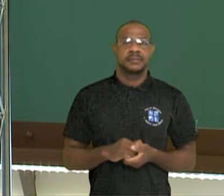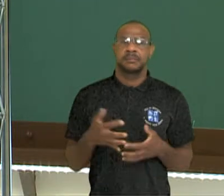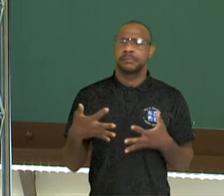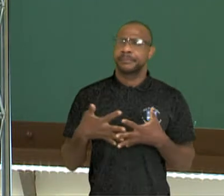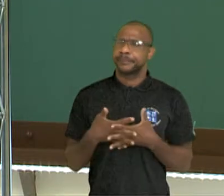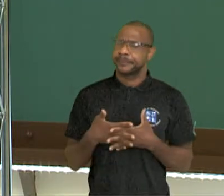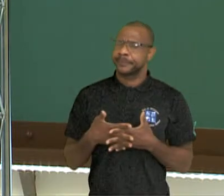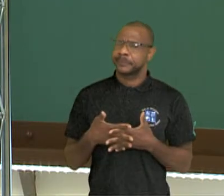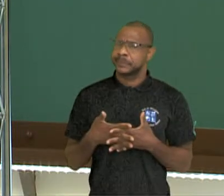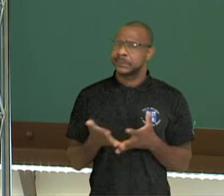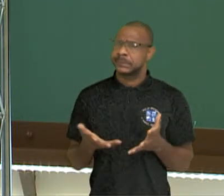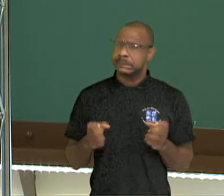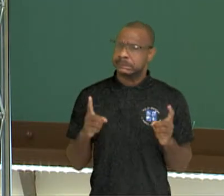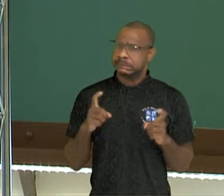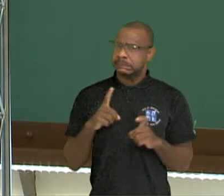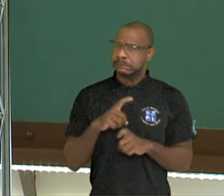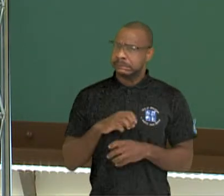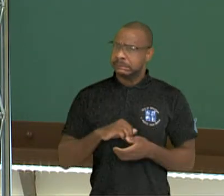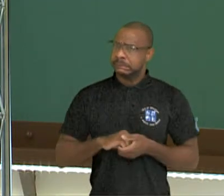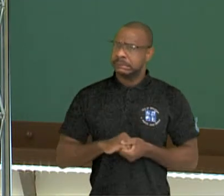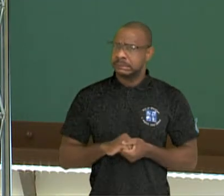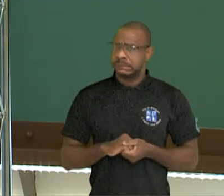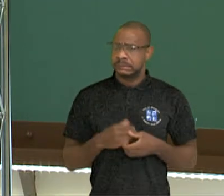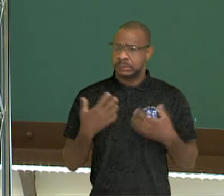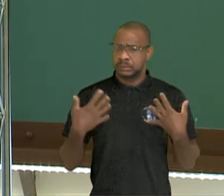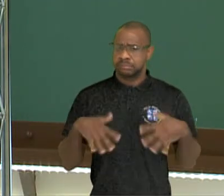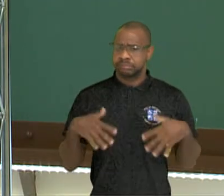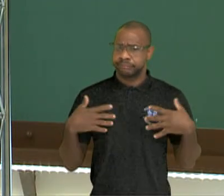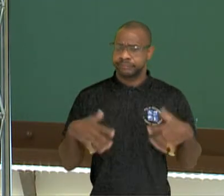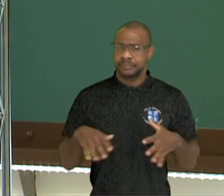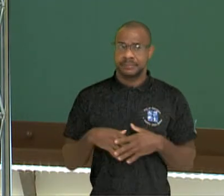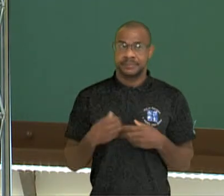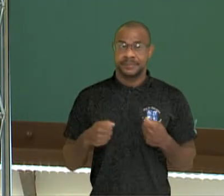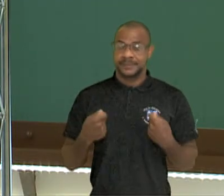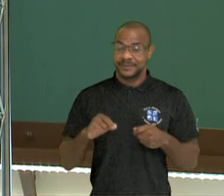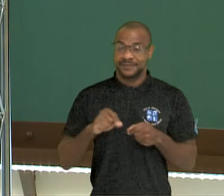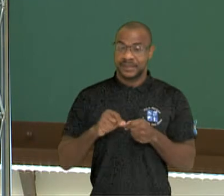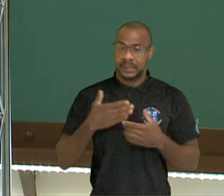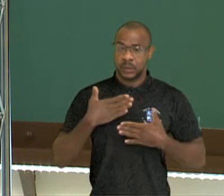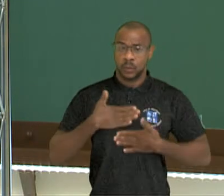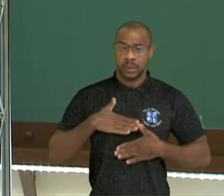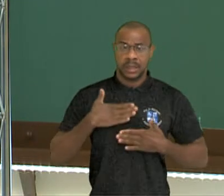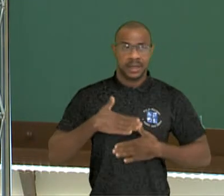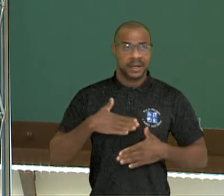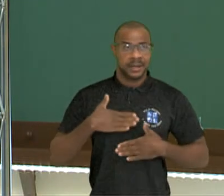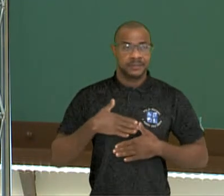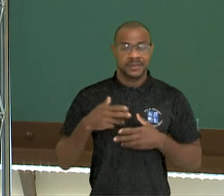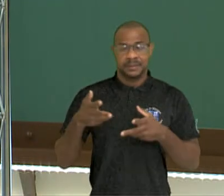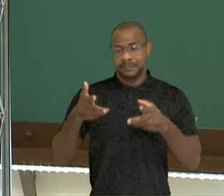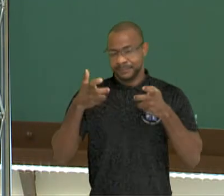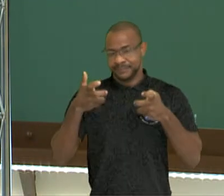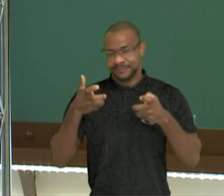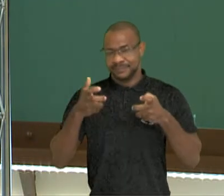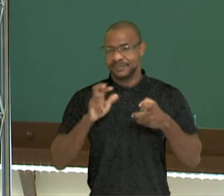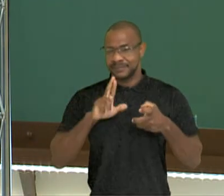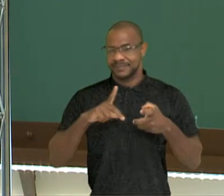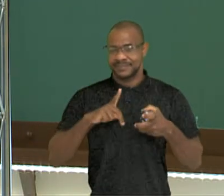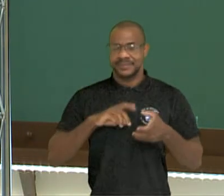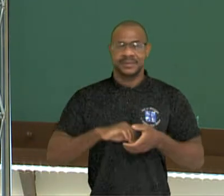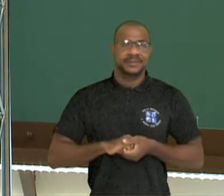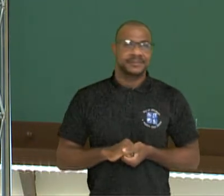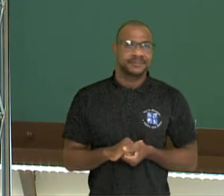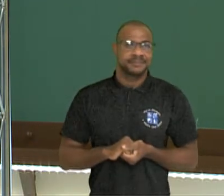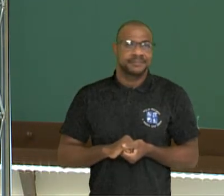complicado, né? Meio difícil de fazer. Mas se você fizer com atenção e com calma, eu tenho certeza que você vai arrasar na resposta. Vamos a